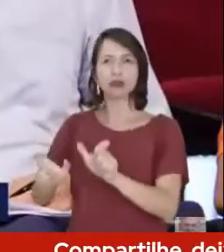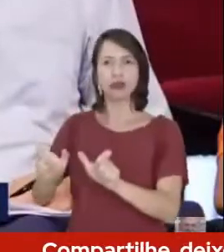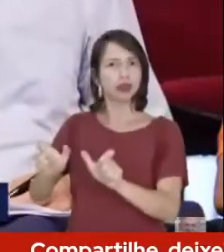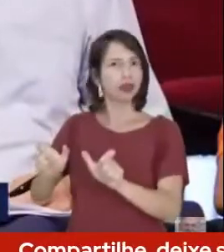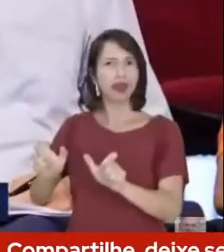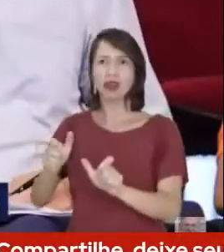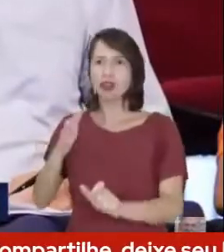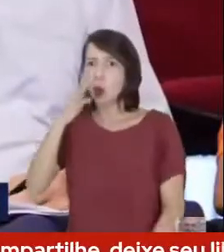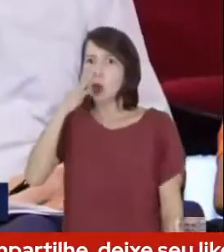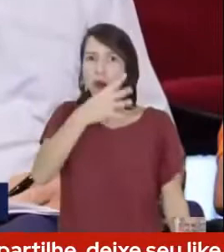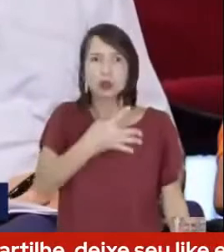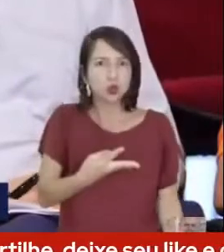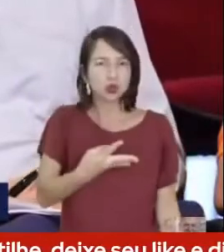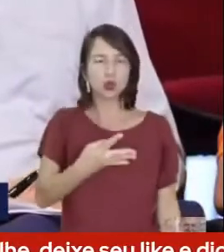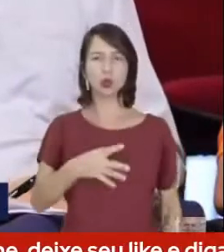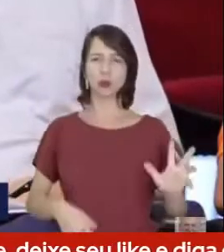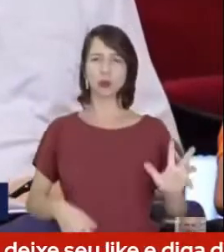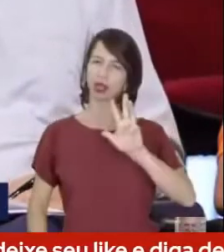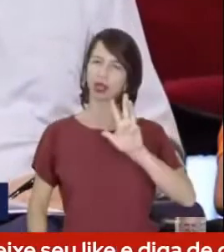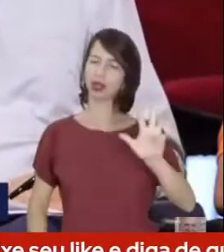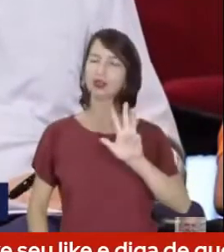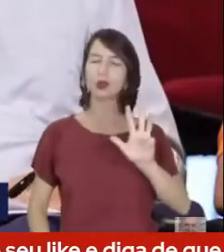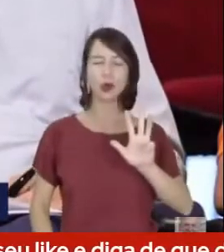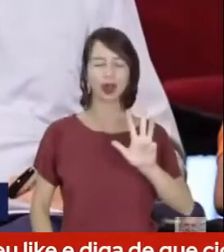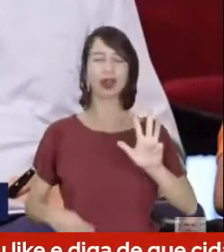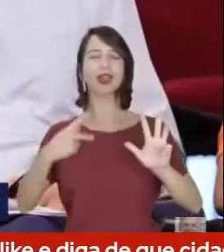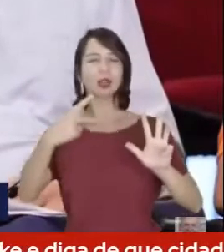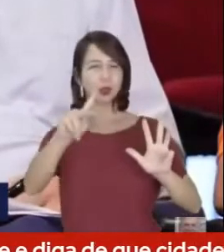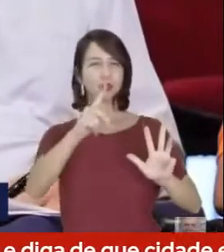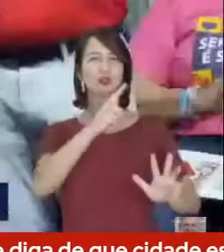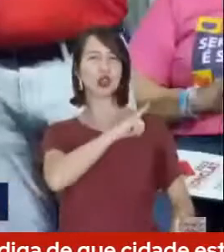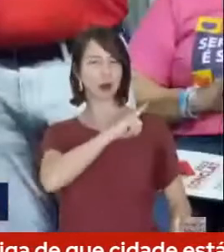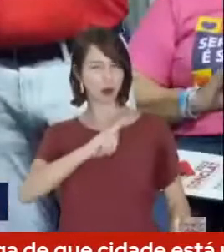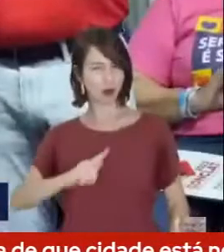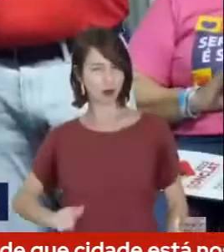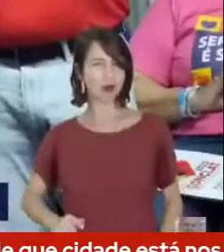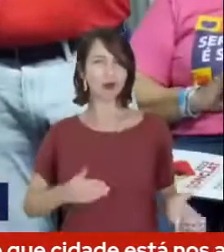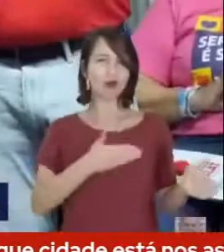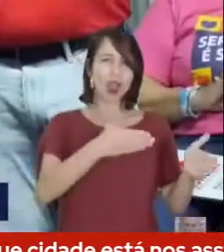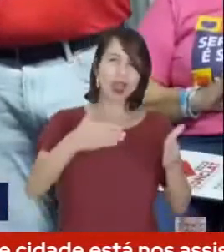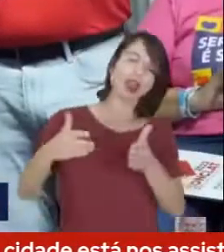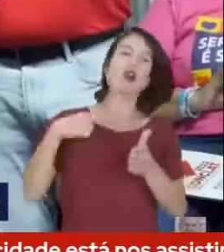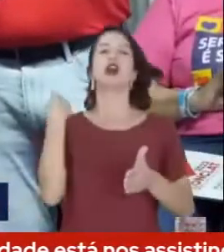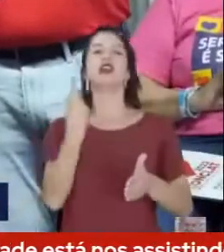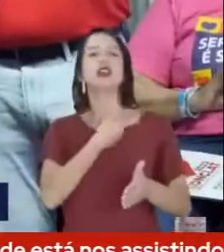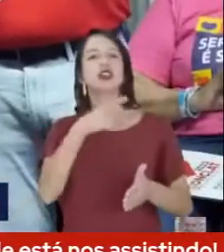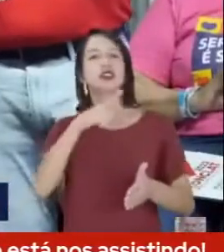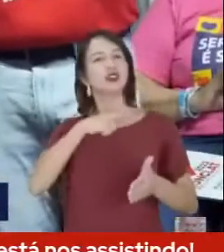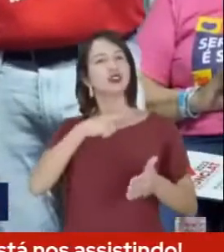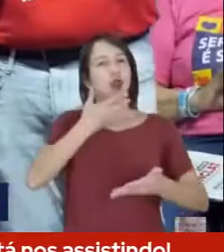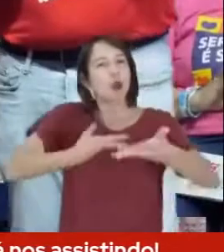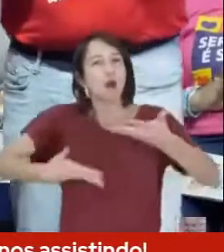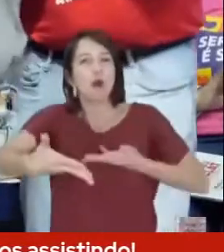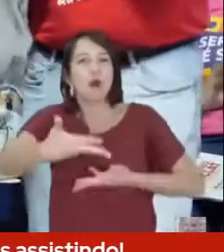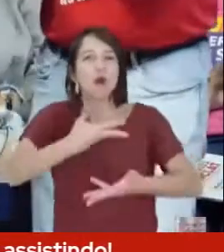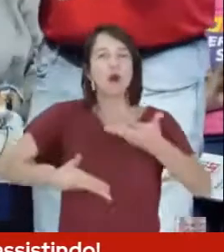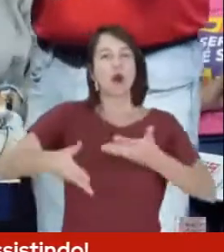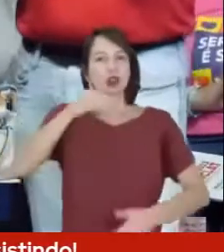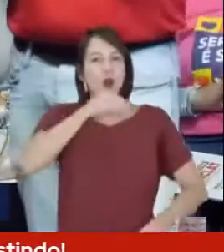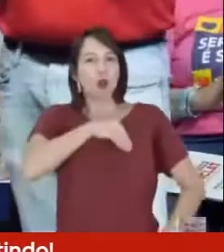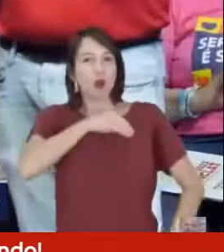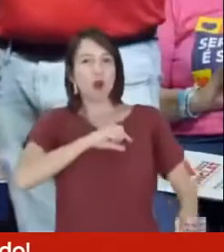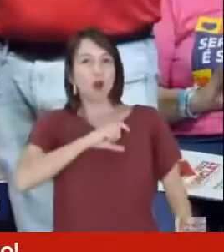nós tínhamos direitos, nós tínhamos aumento real. Nós precisamos que o senhor volte a governar esse país. O Brasil, os brasileiros,